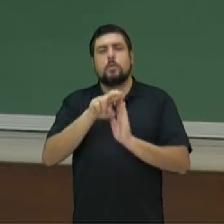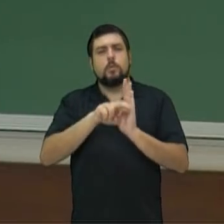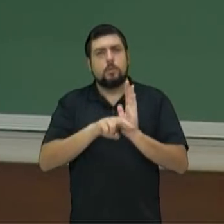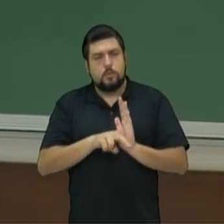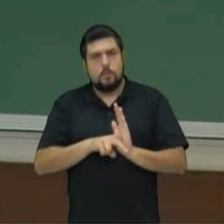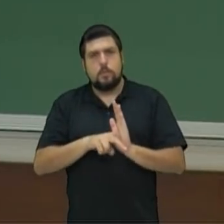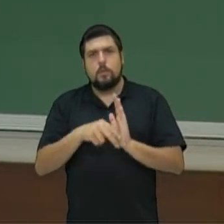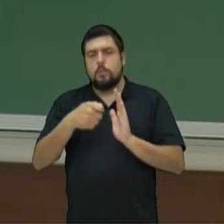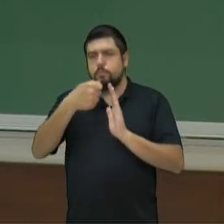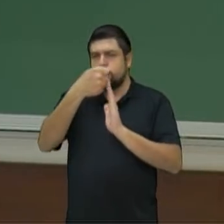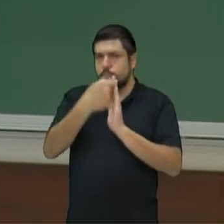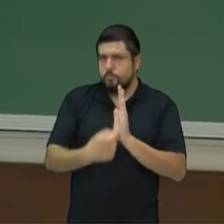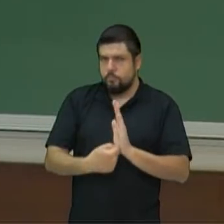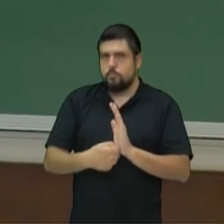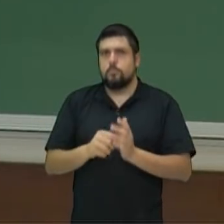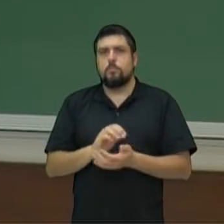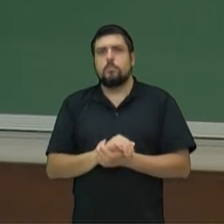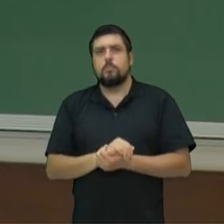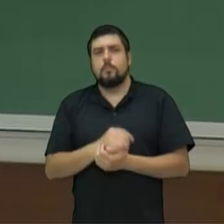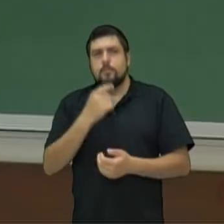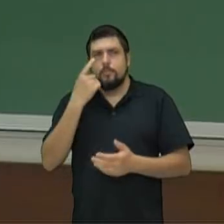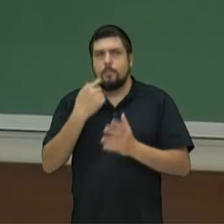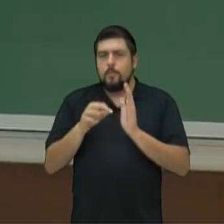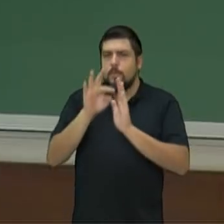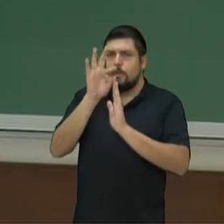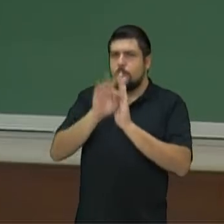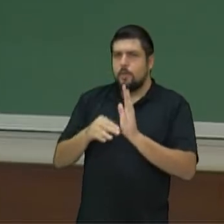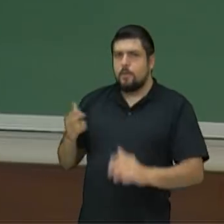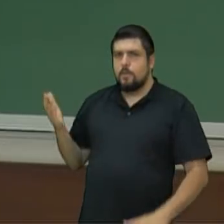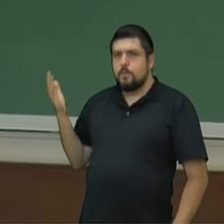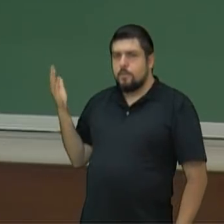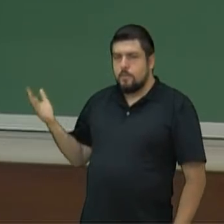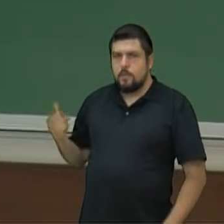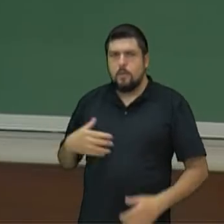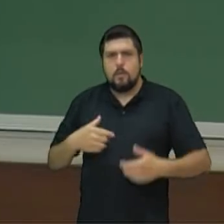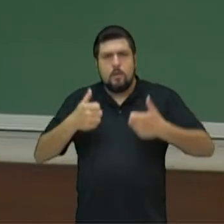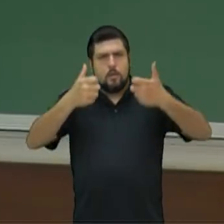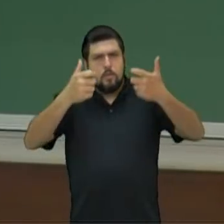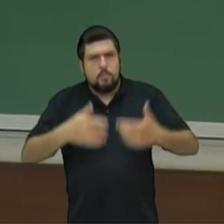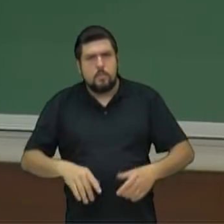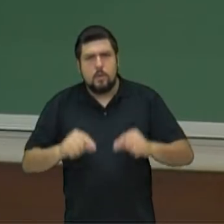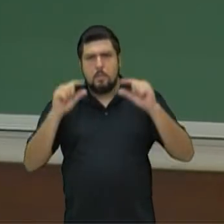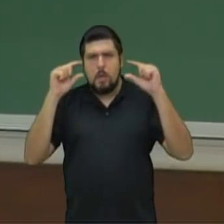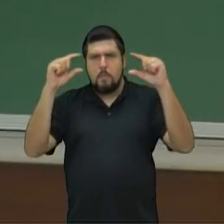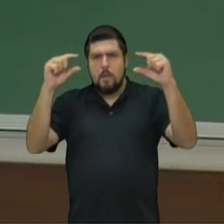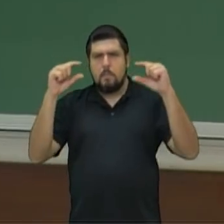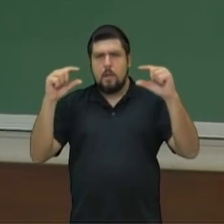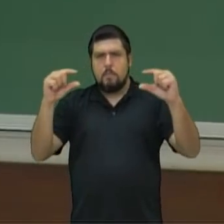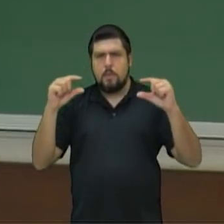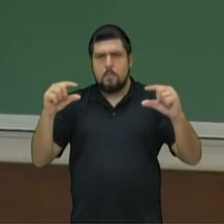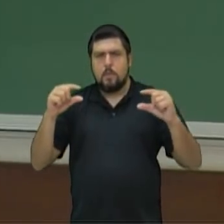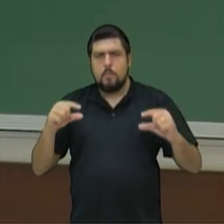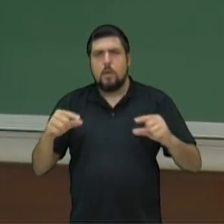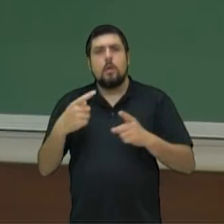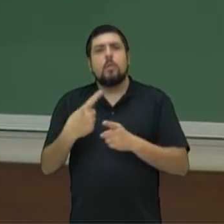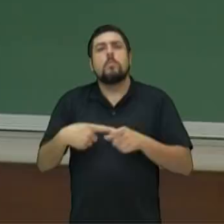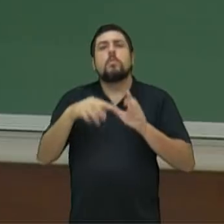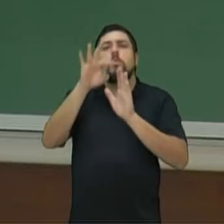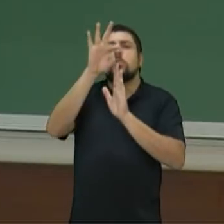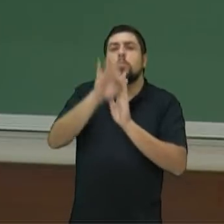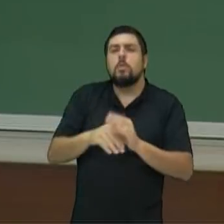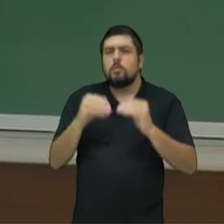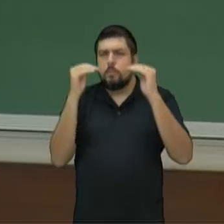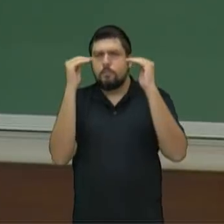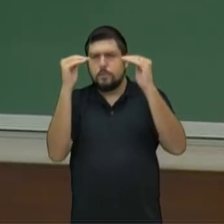Então, eu escolhi esse texto aqui, vamos trabalhar cada parte dele, porque o texto dissertativo argumentativo, ele é